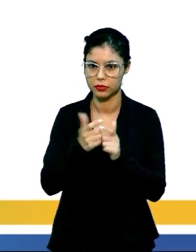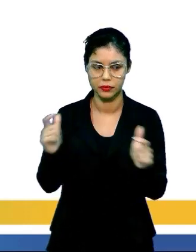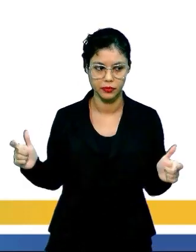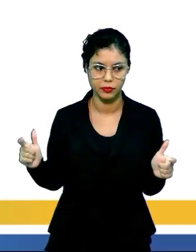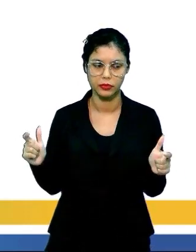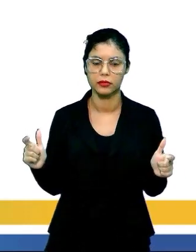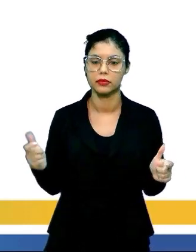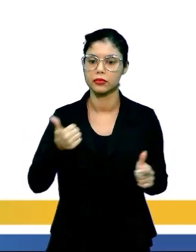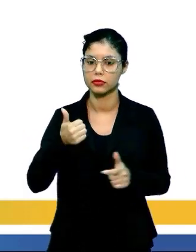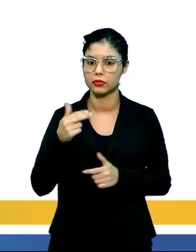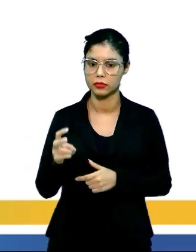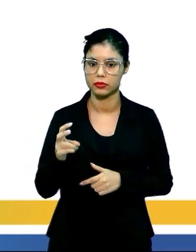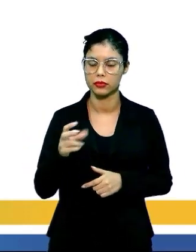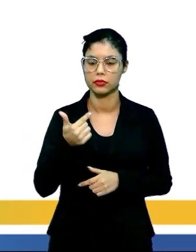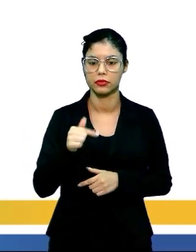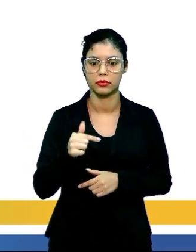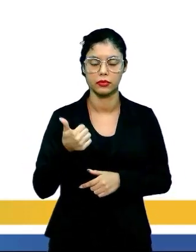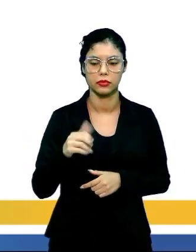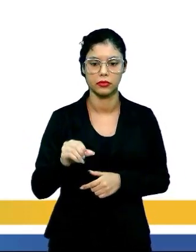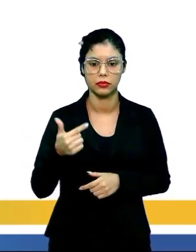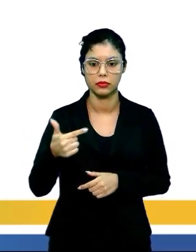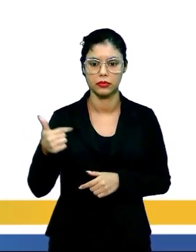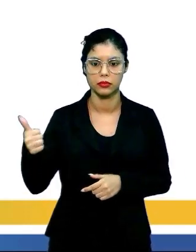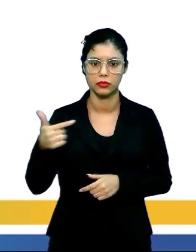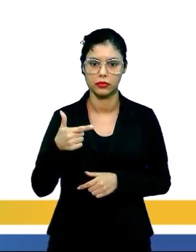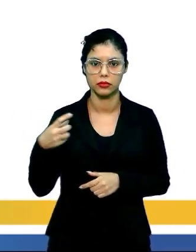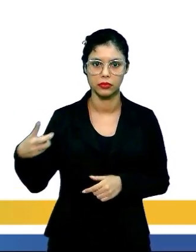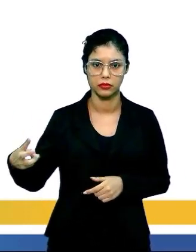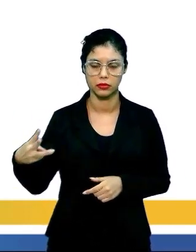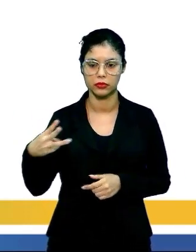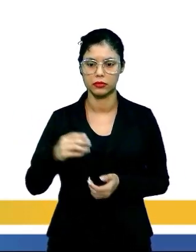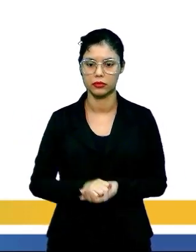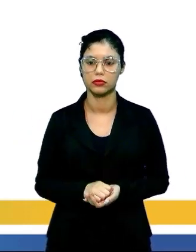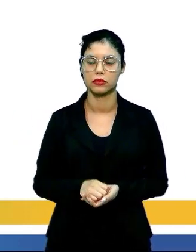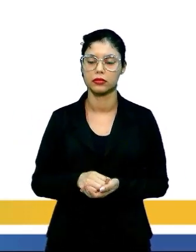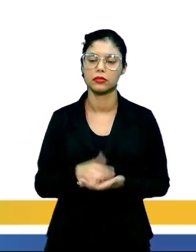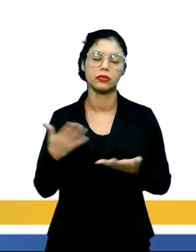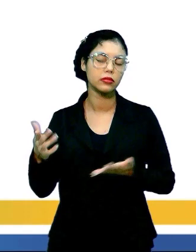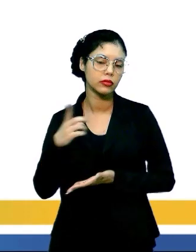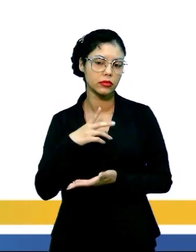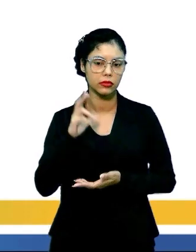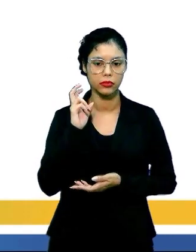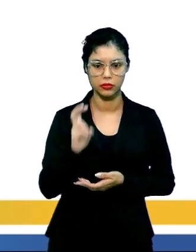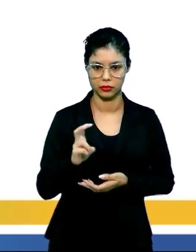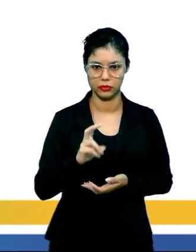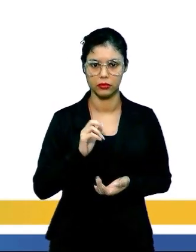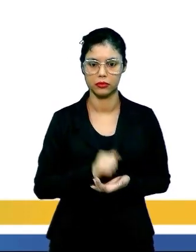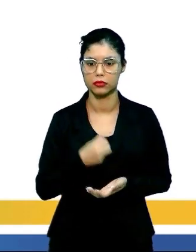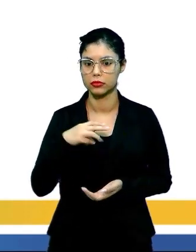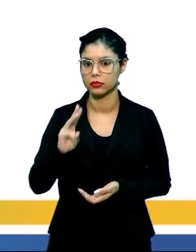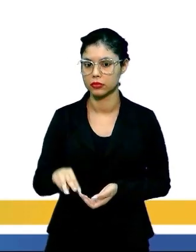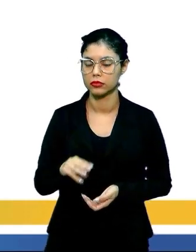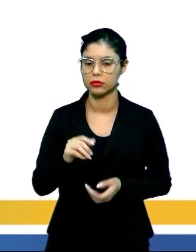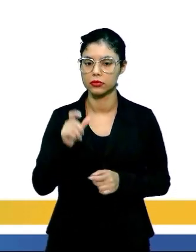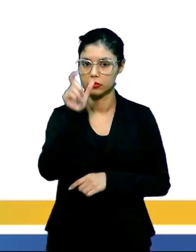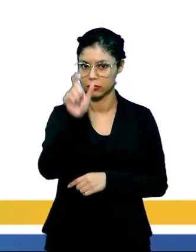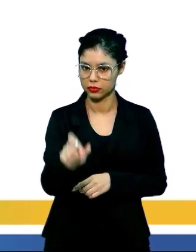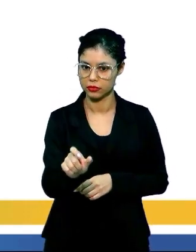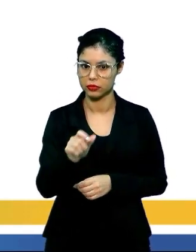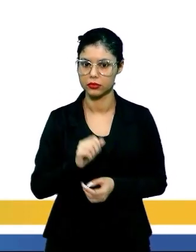crescente. 15, 17, 19, 21 e 23. Eu tenho 5 termos. Quem é o termo